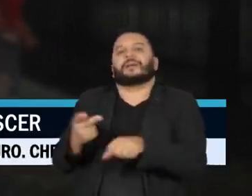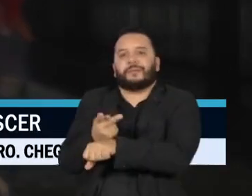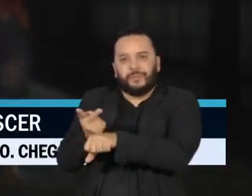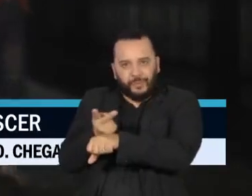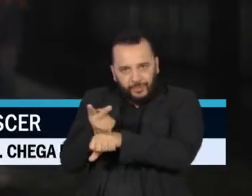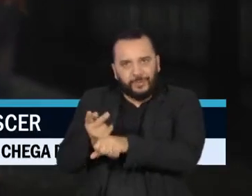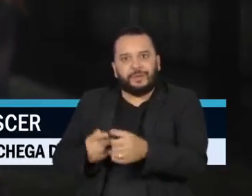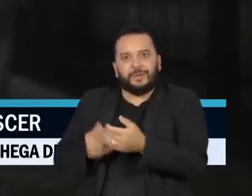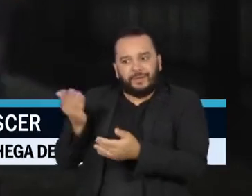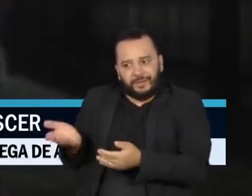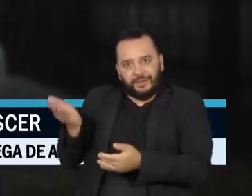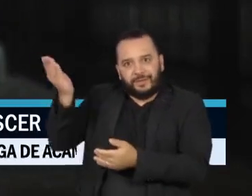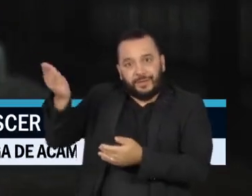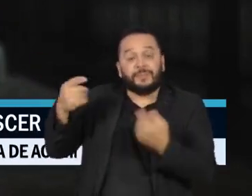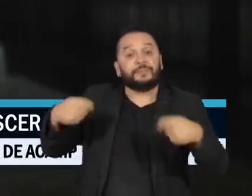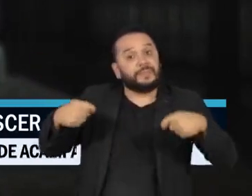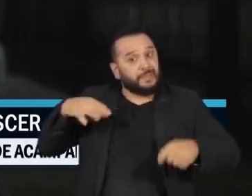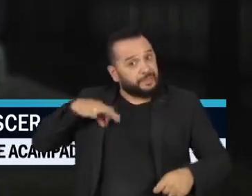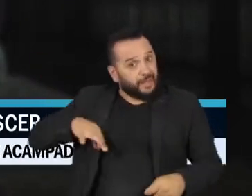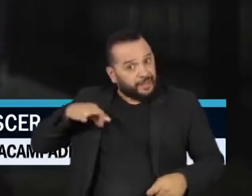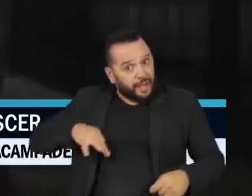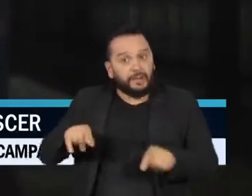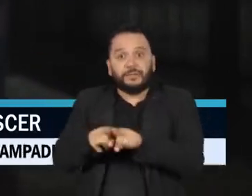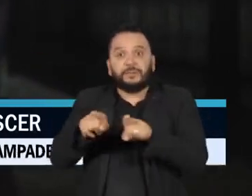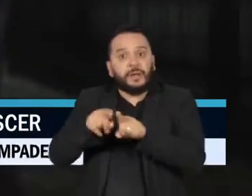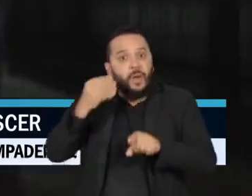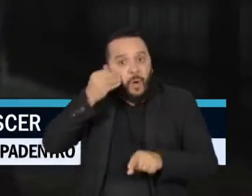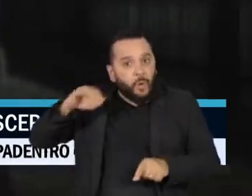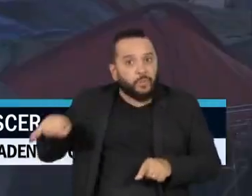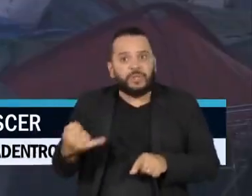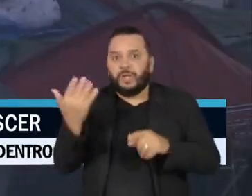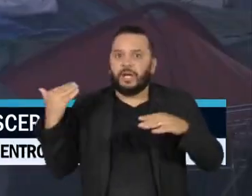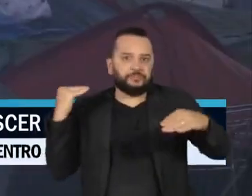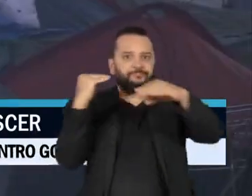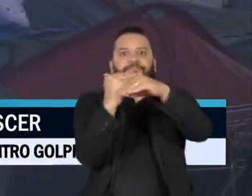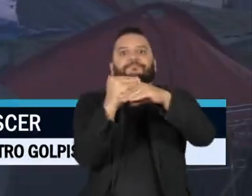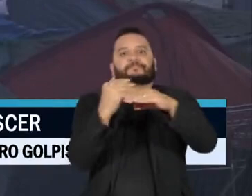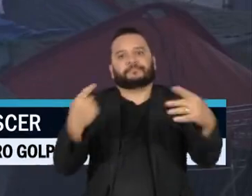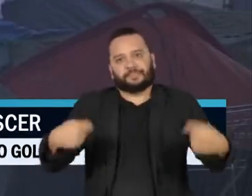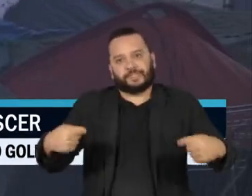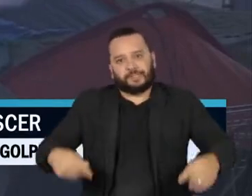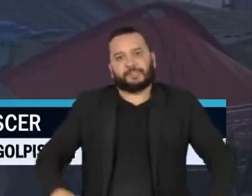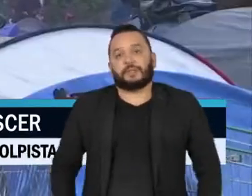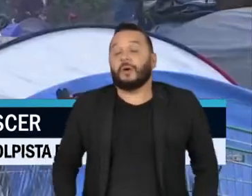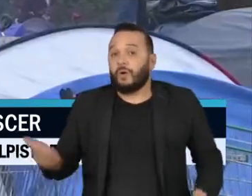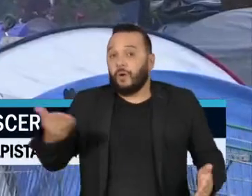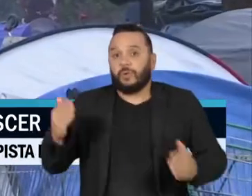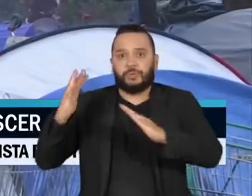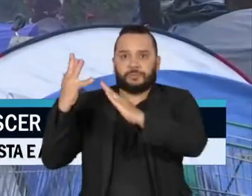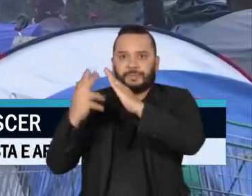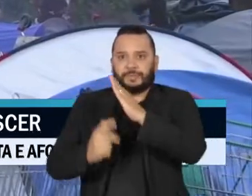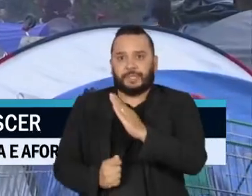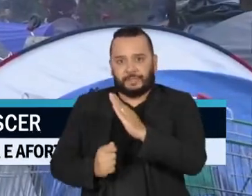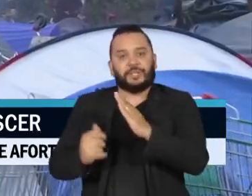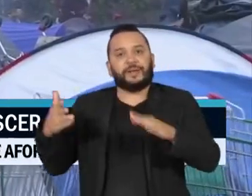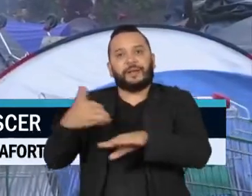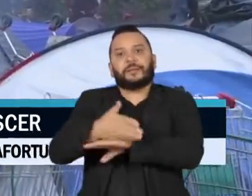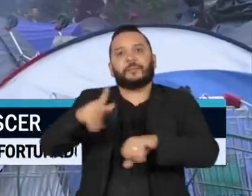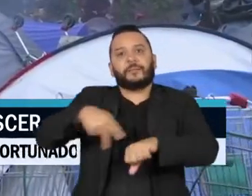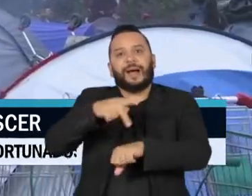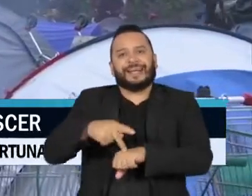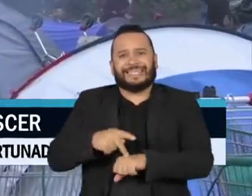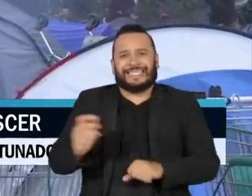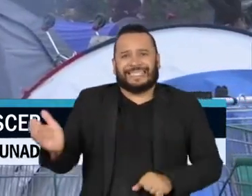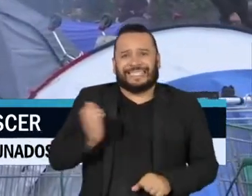mesmas oportunidades, salários e condições de igualdade. Hoje, imigrantes que chegam em países desenvolvidos de